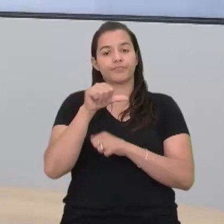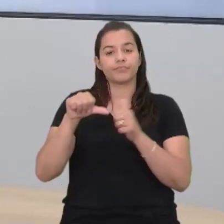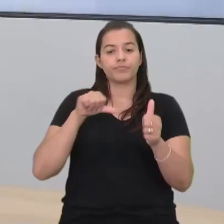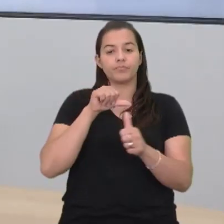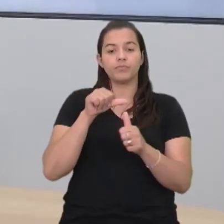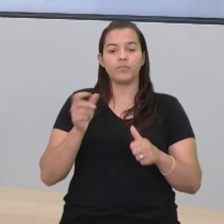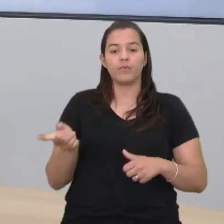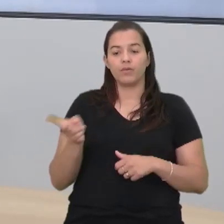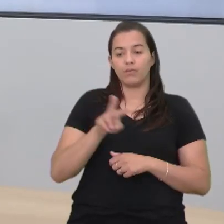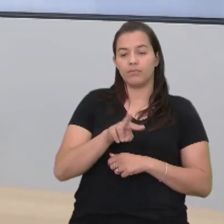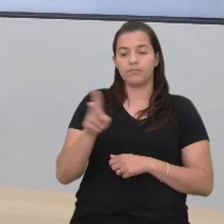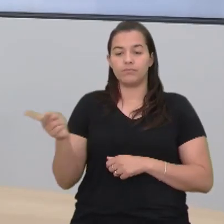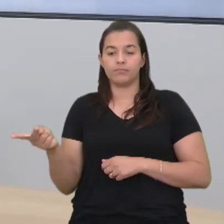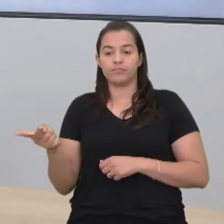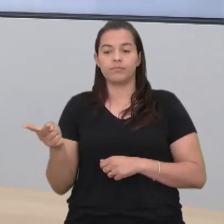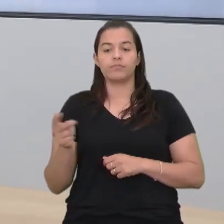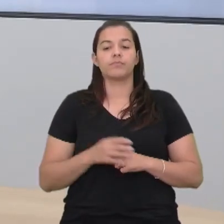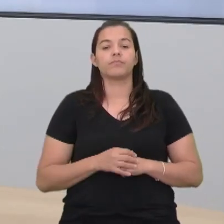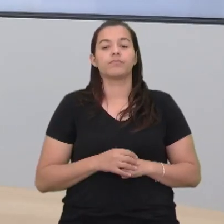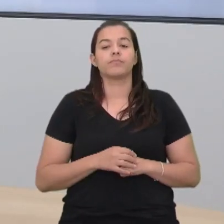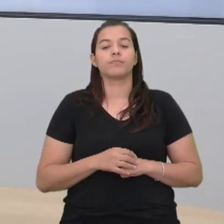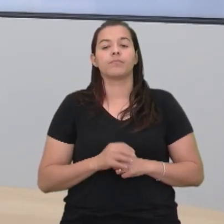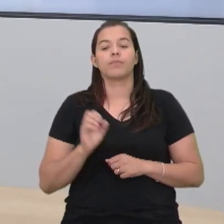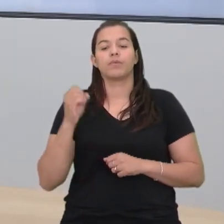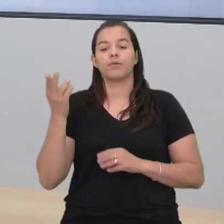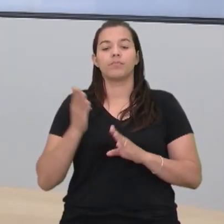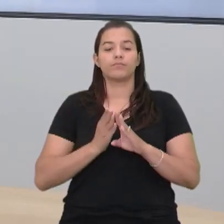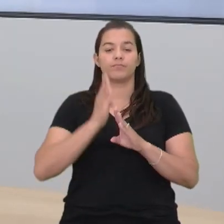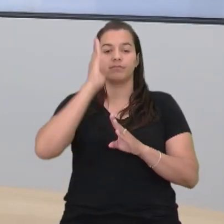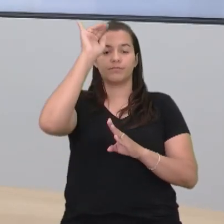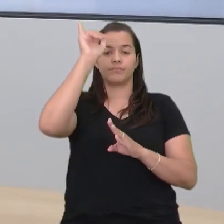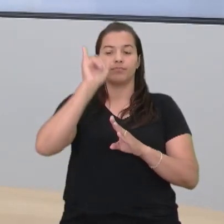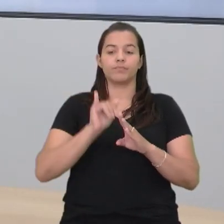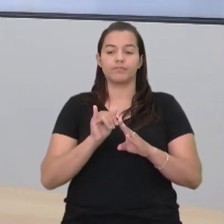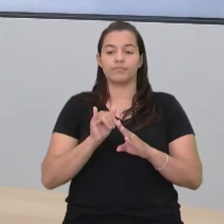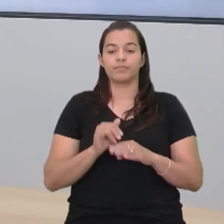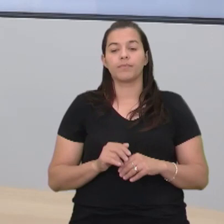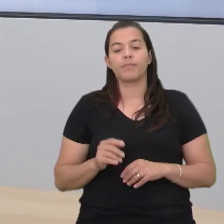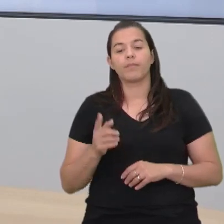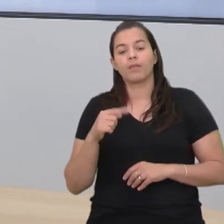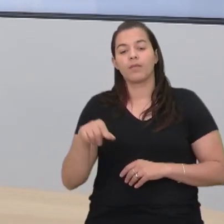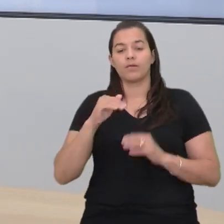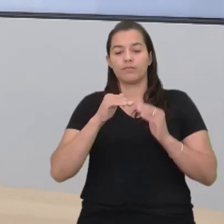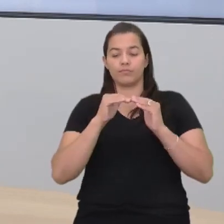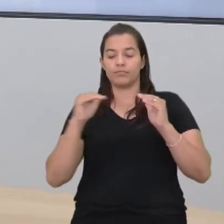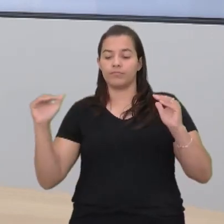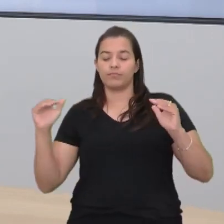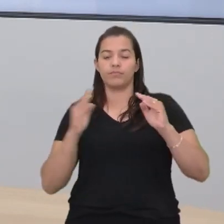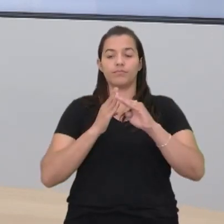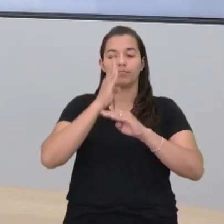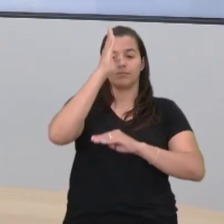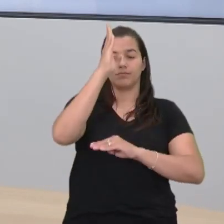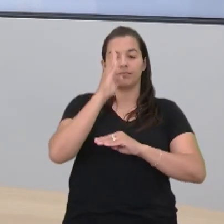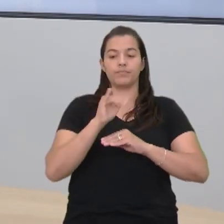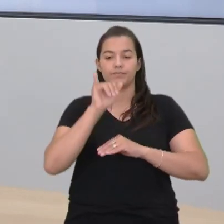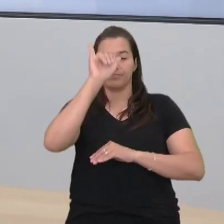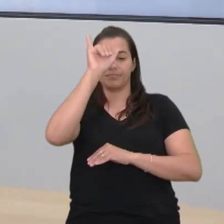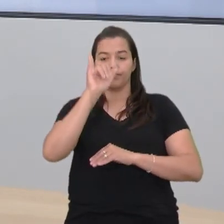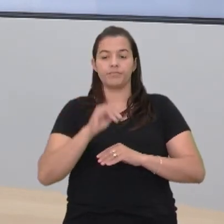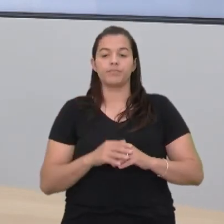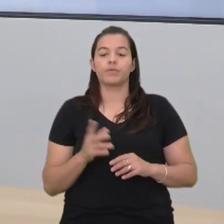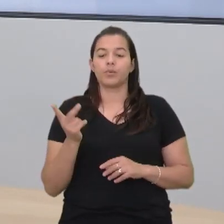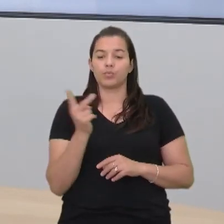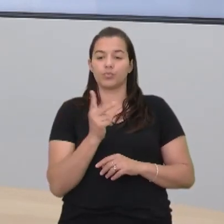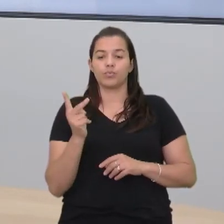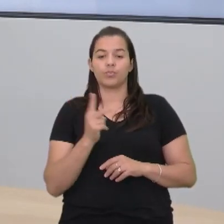posição só na horizontal, mude o x para, ou na vertical, mude o y para. Lembra, x é horizontal, y é vertical. Tá bom? Tem os